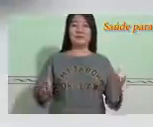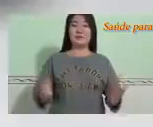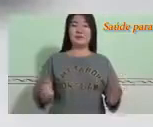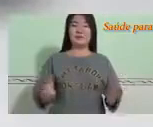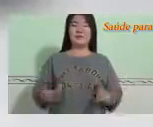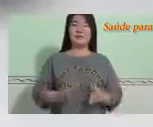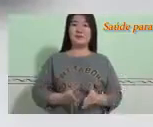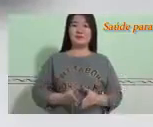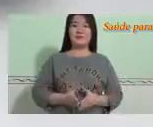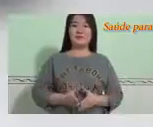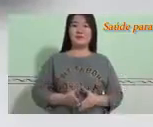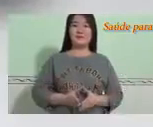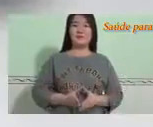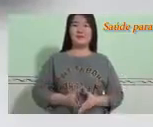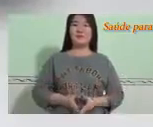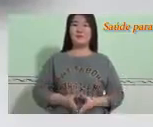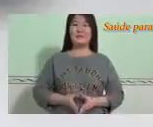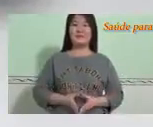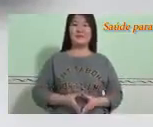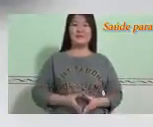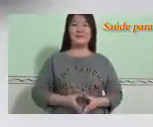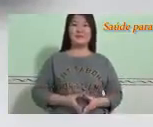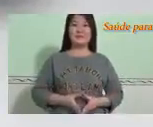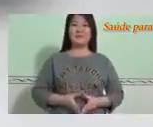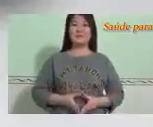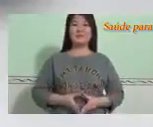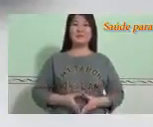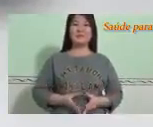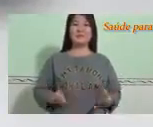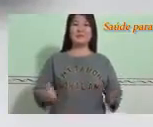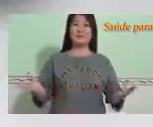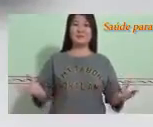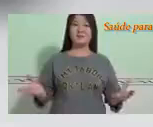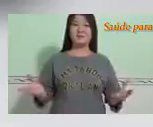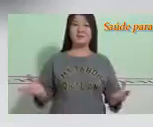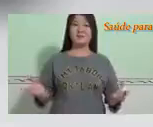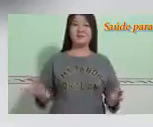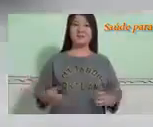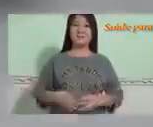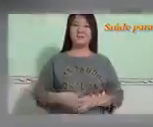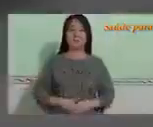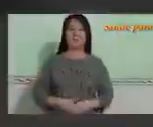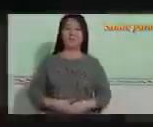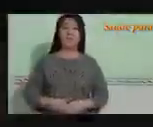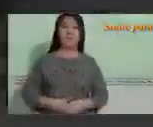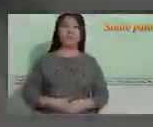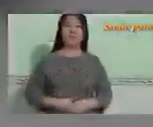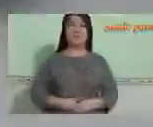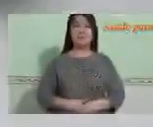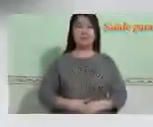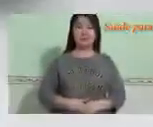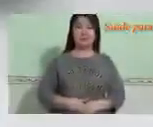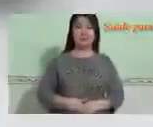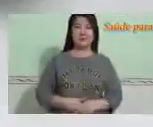MANTEROSILA acento circunflexo NCO deve-se evitar ambientes muito barulhentos e na hora de ir dormir. Ponto. Comprar um protetor